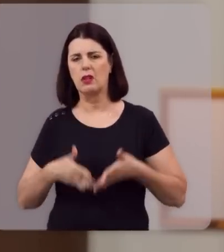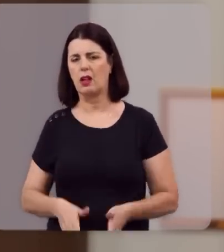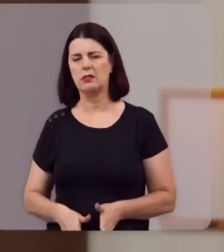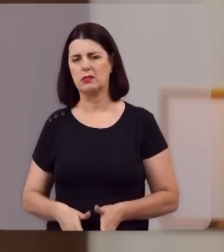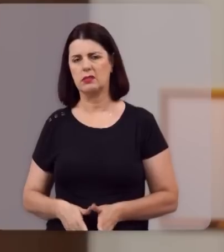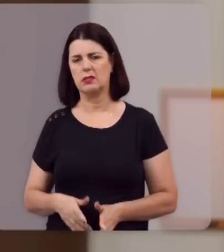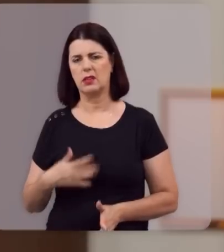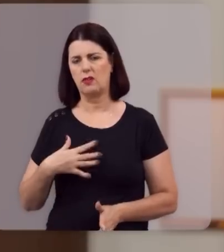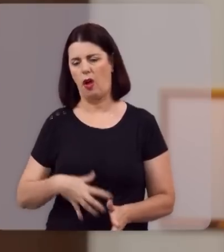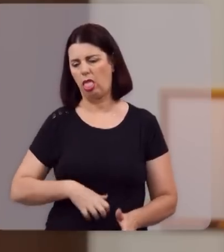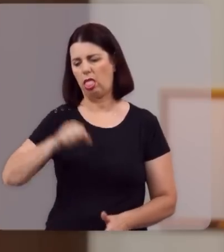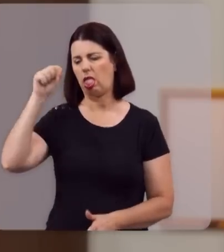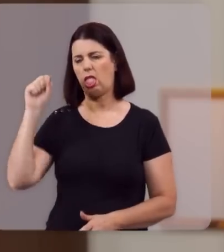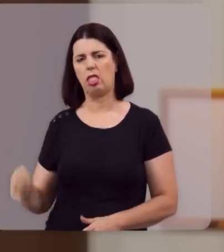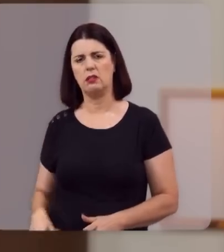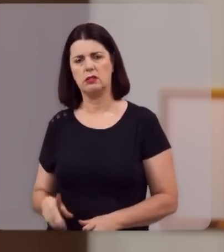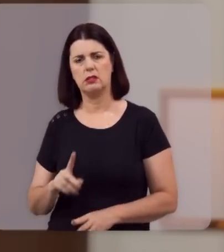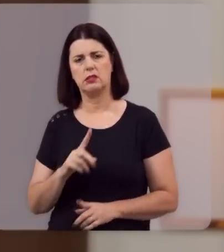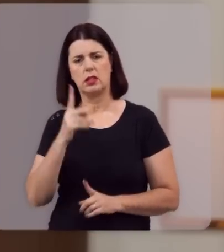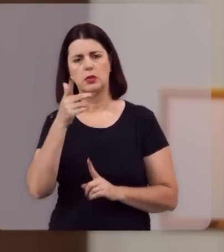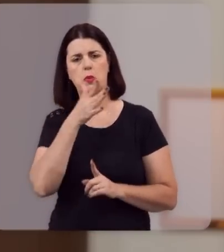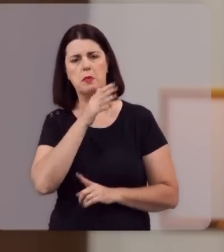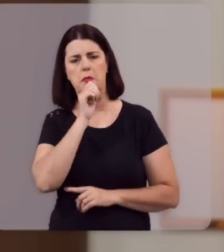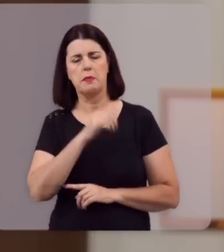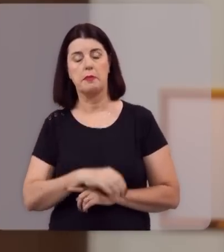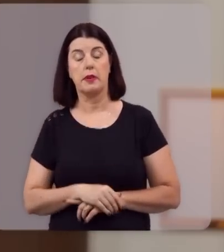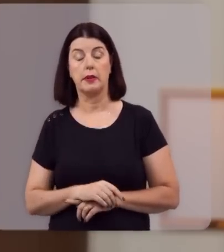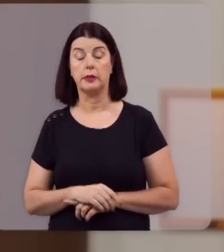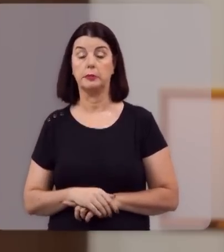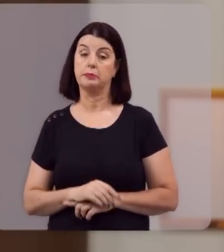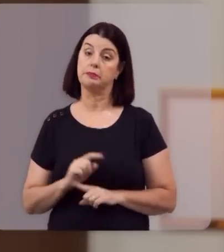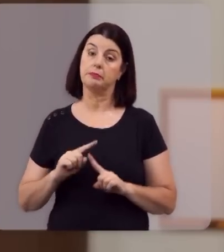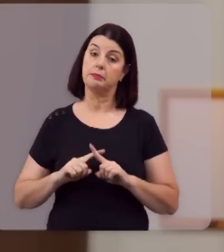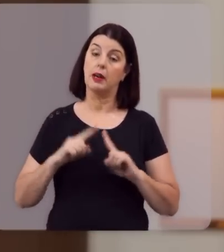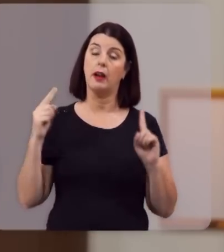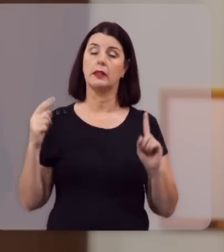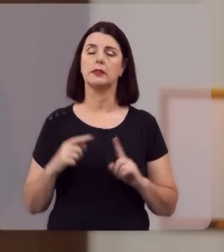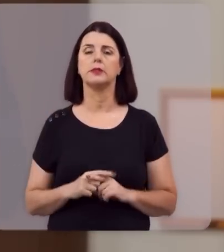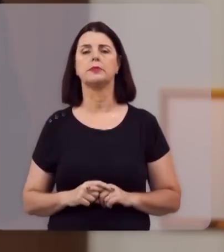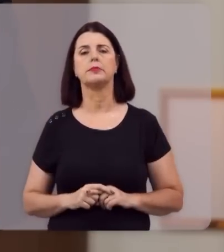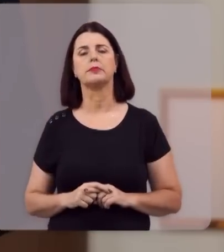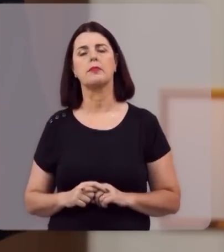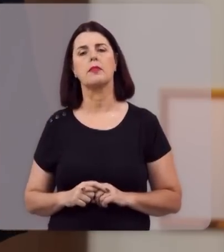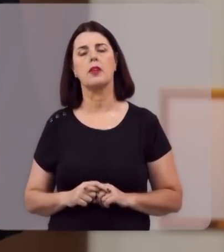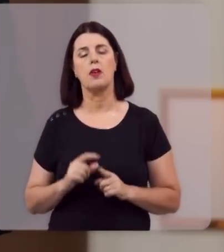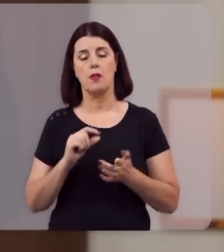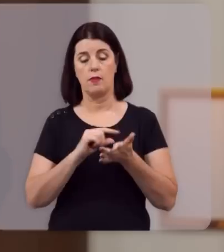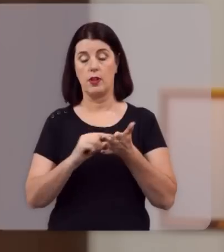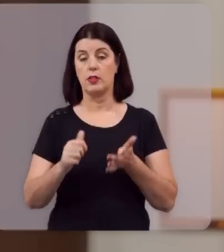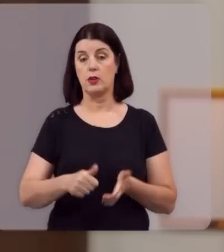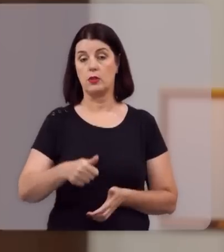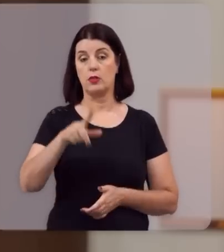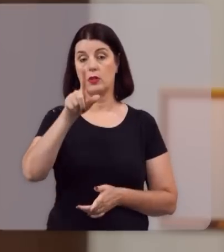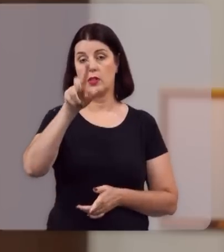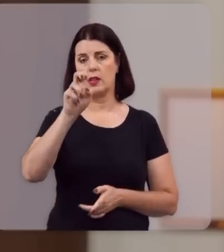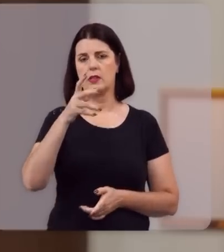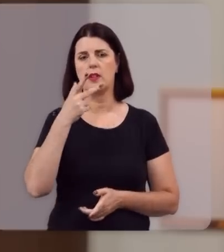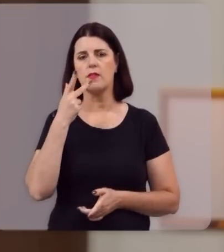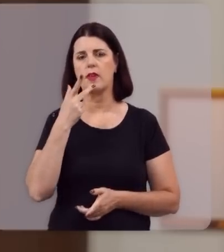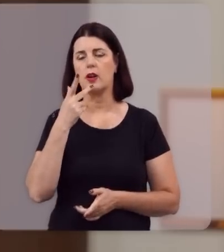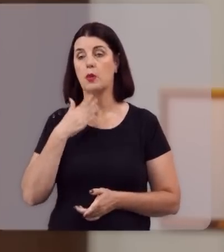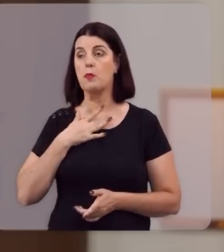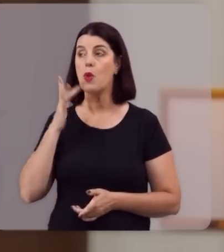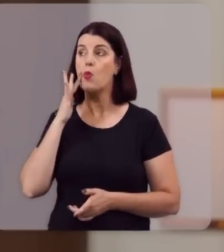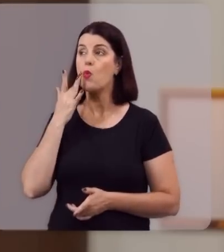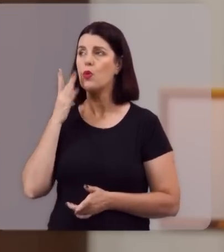não foram assassinadas no ventre materno mas mais ele diz o verso 15 assim os meus